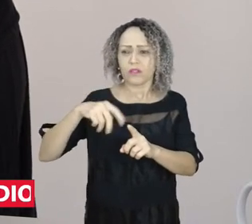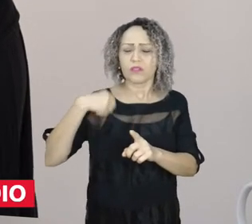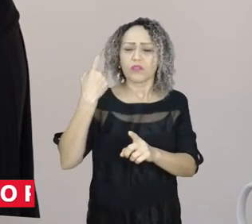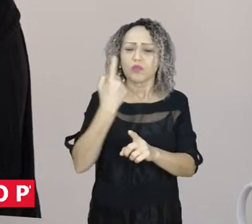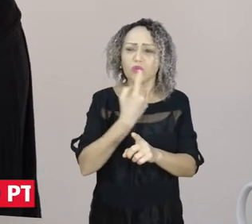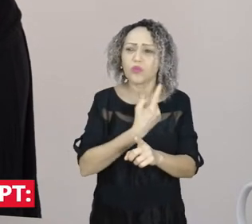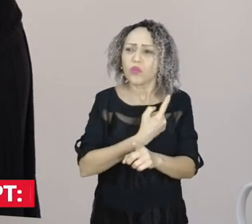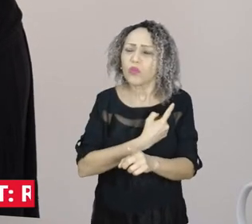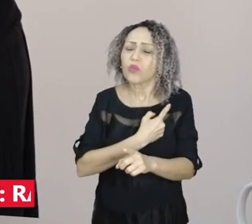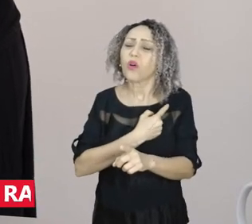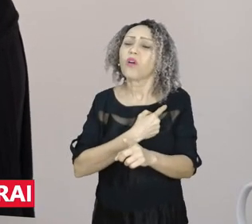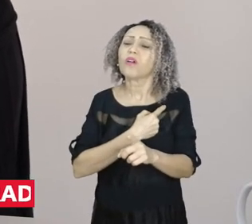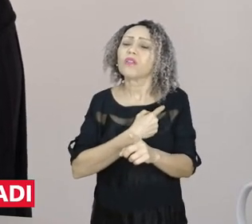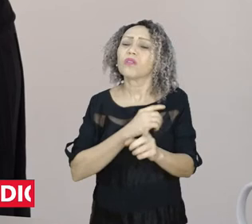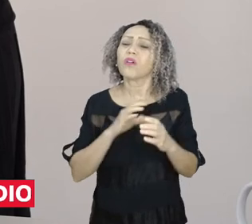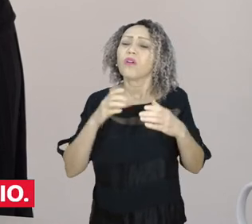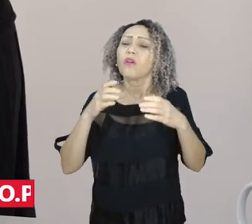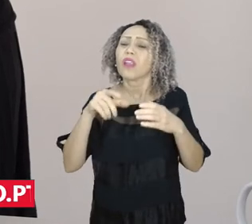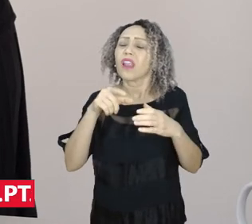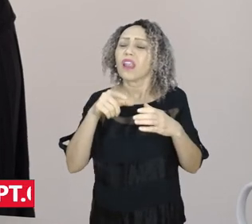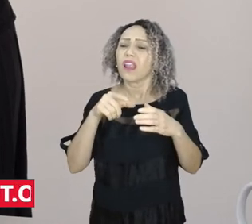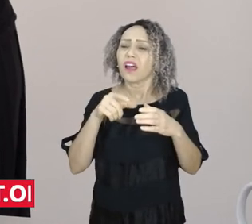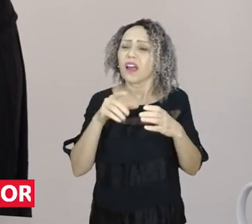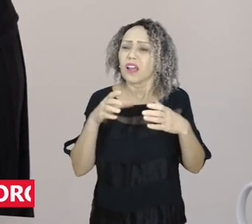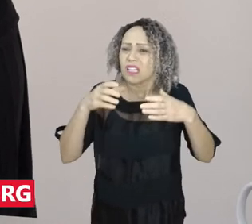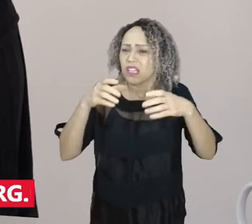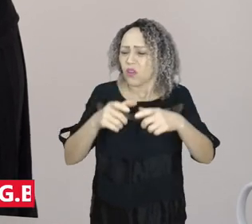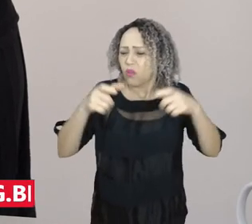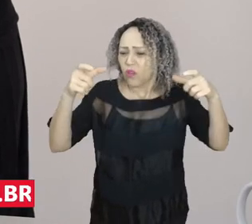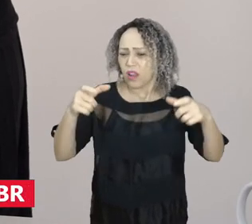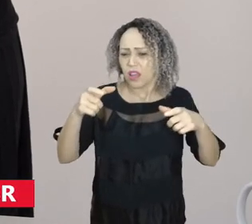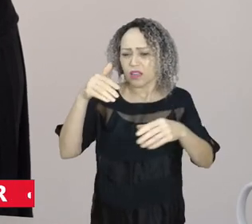colégio eleitoral no Rio de Janeiro, que tem